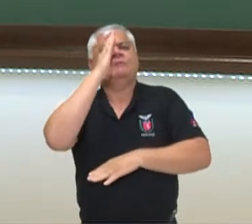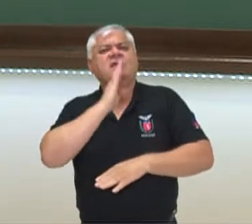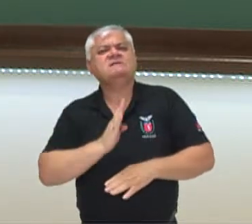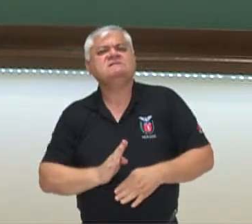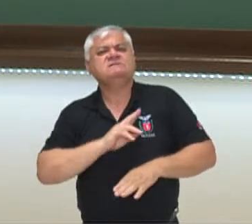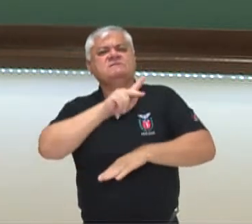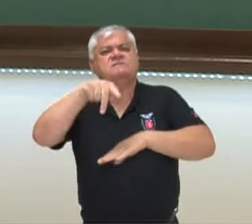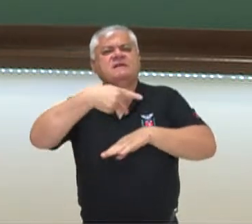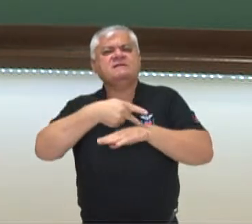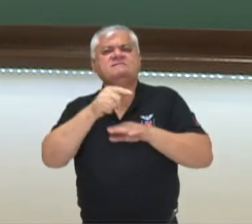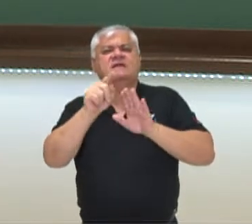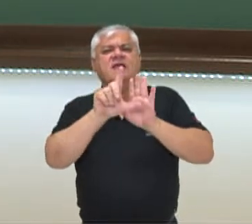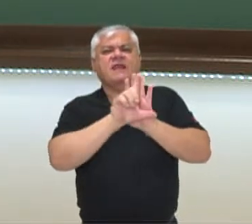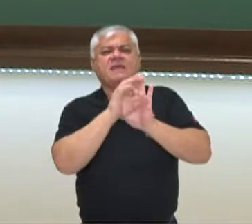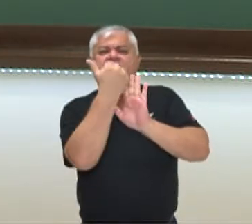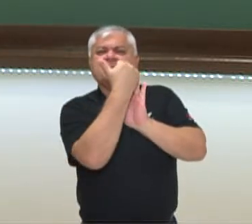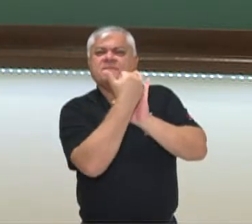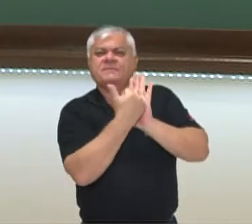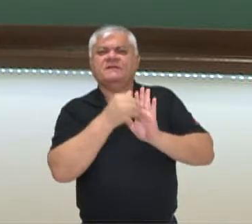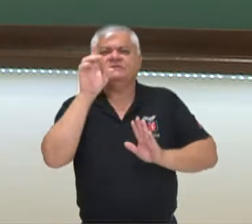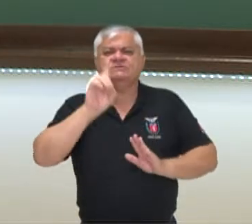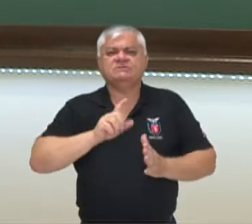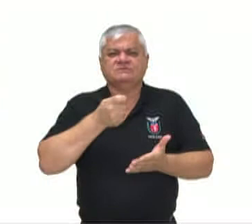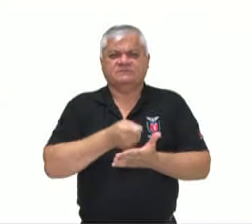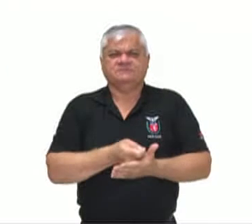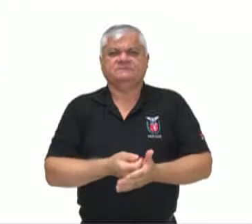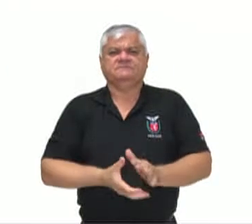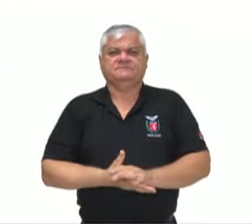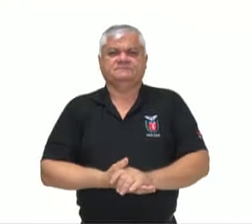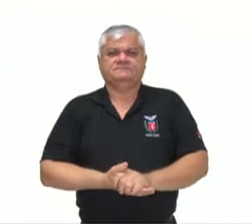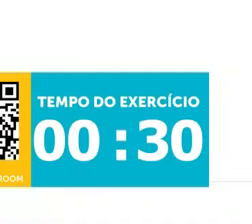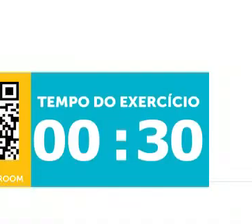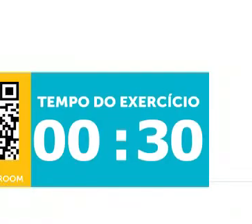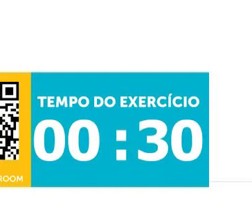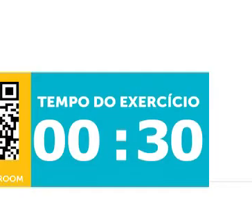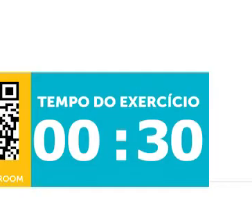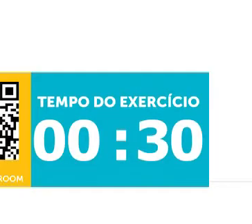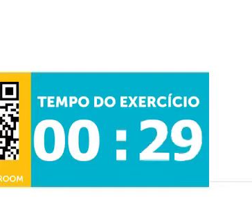das nossas leis e dos nossos direitos e deveres.